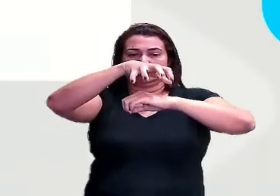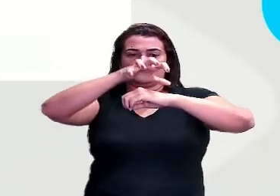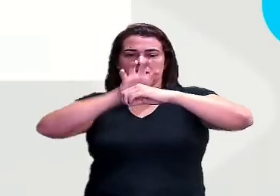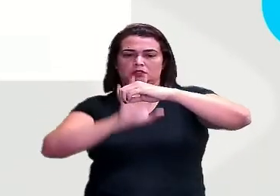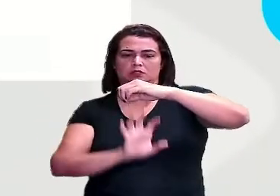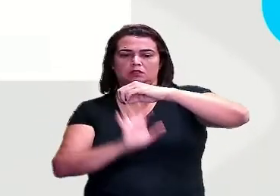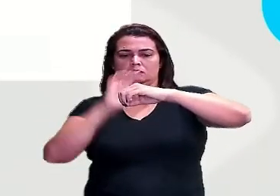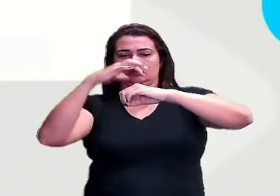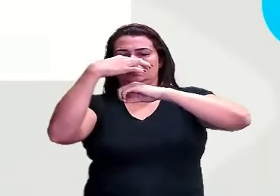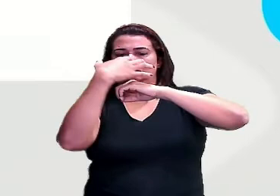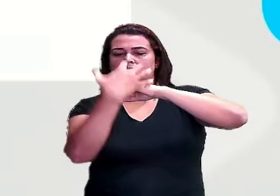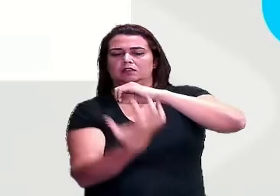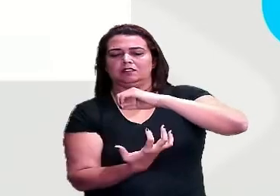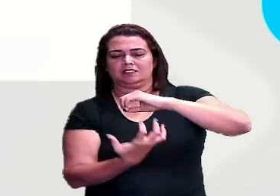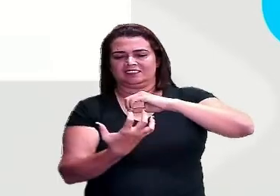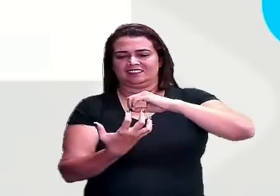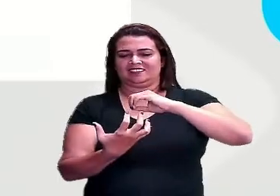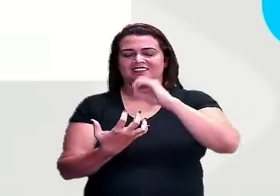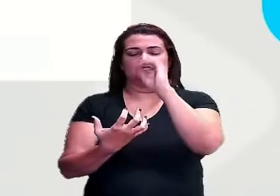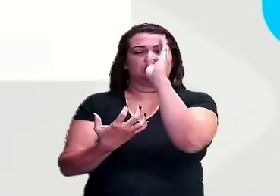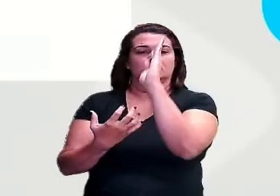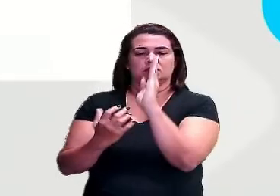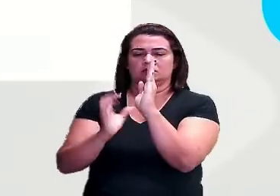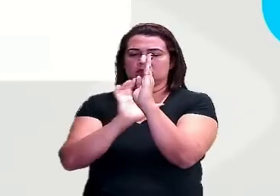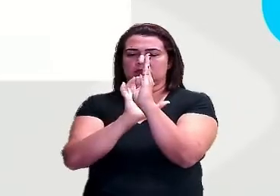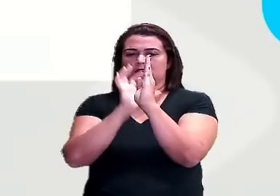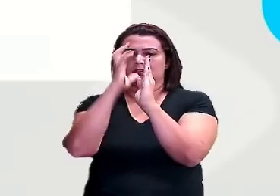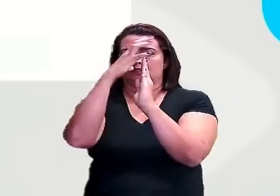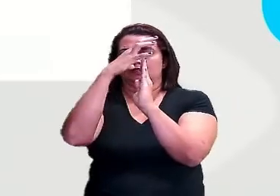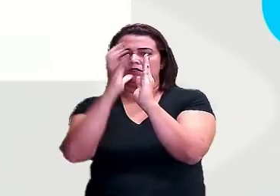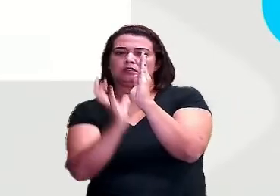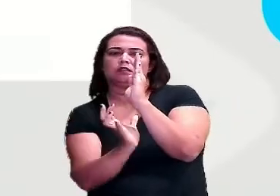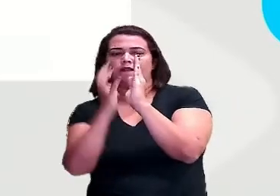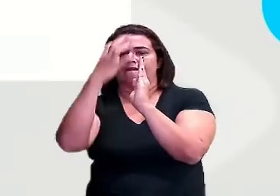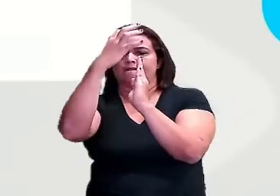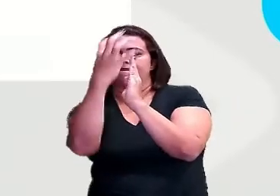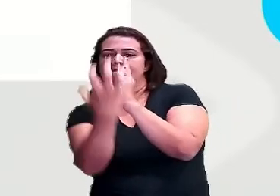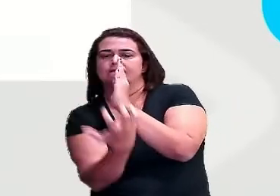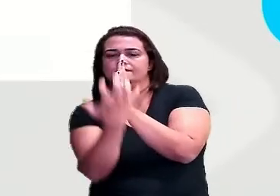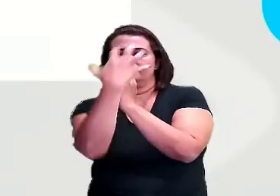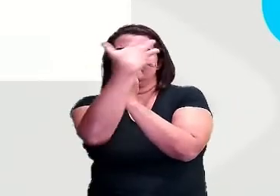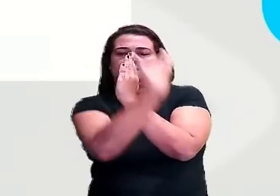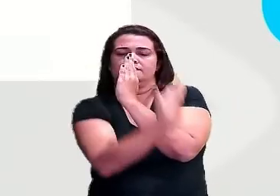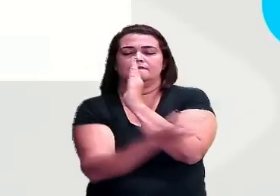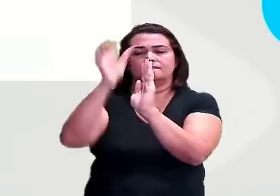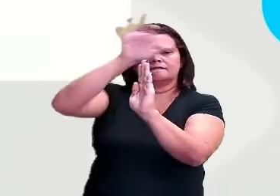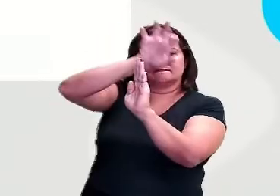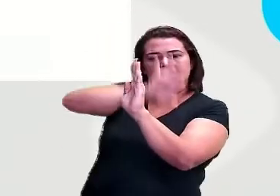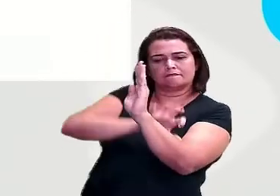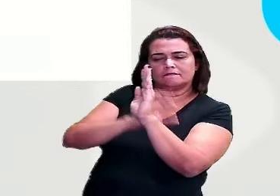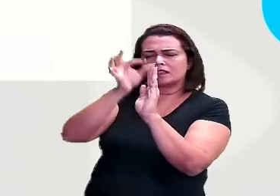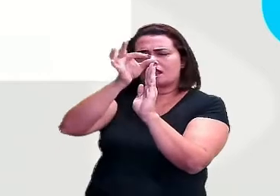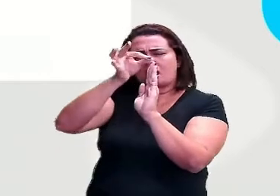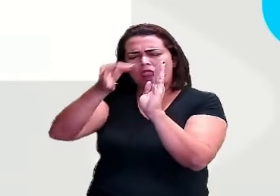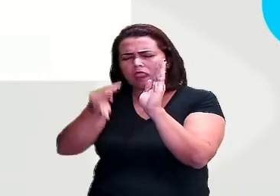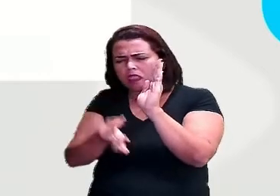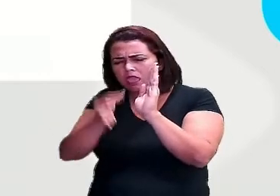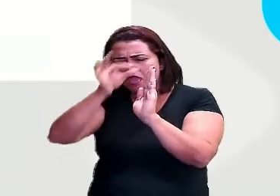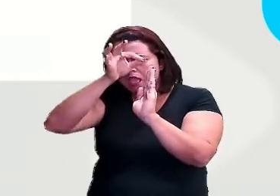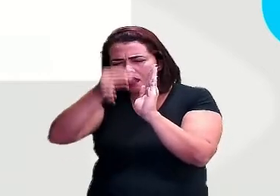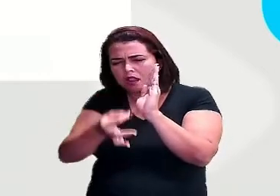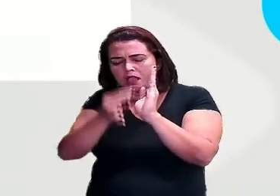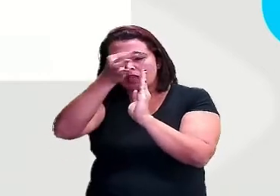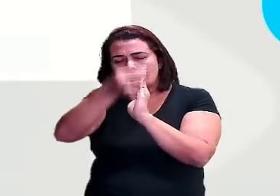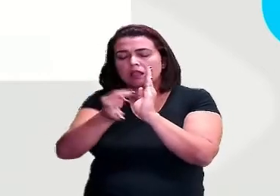ponto positivo, né, 30, 60, 90 graus de distância em relação